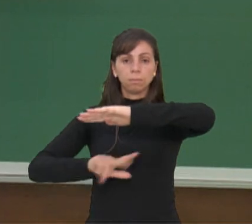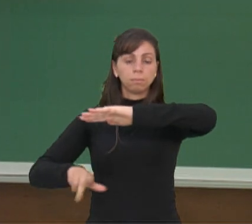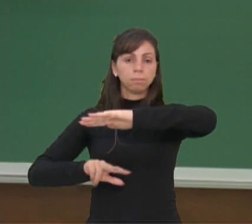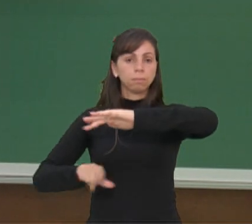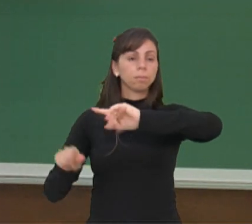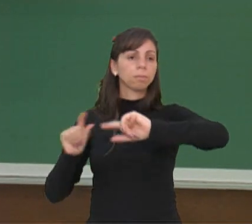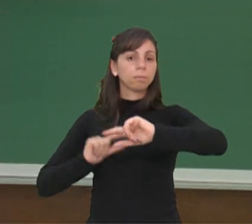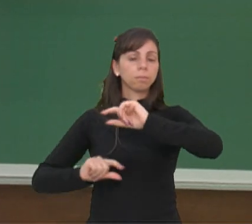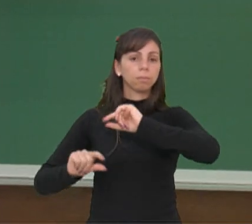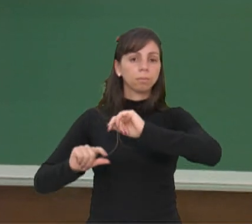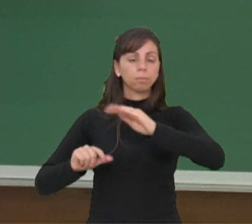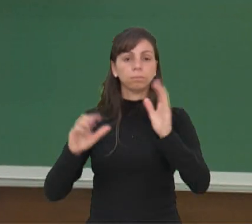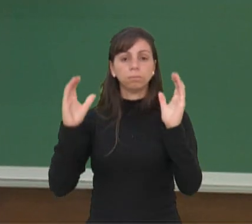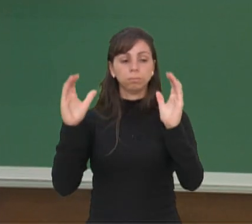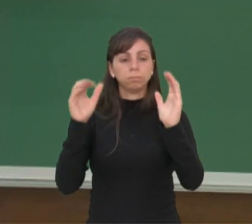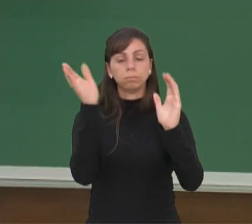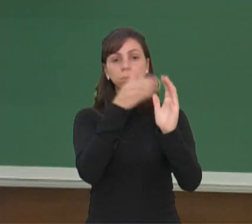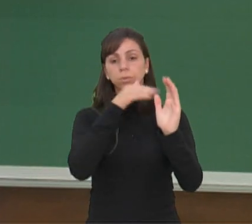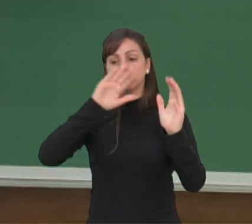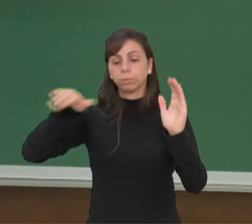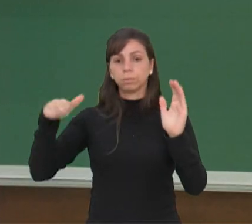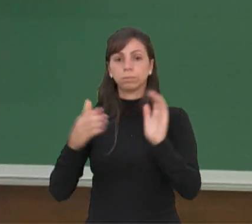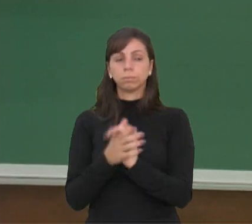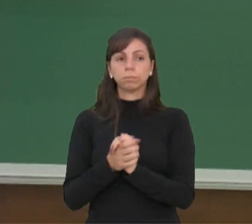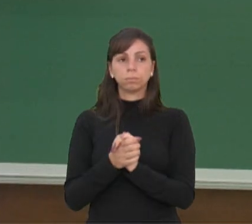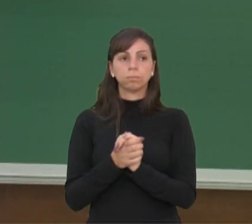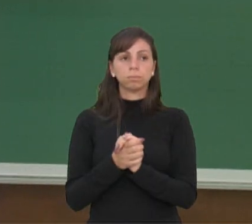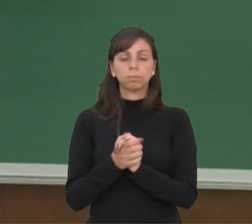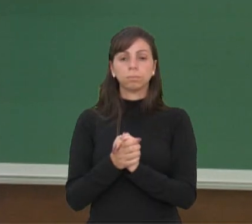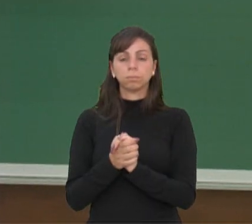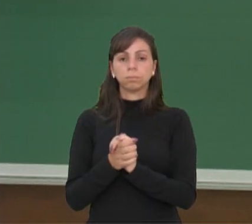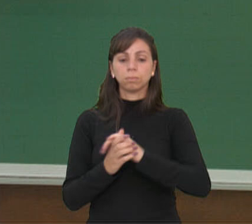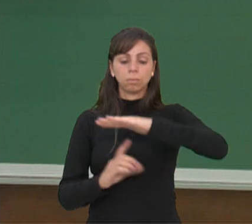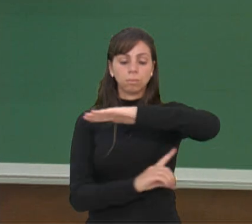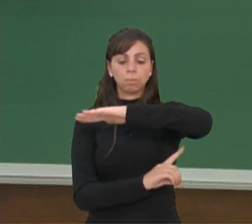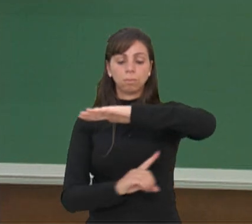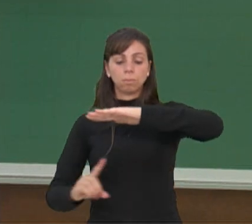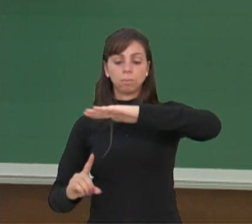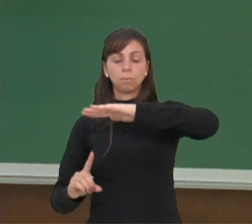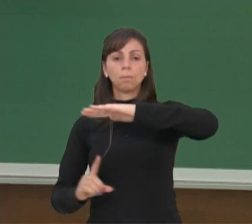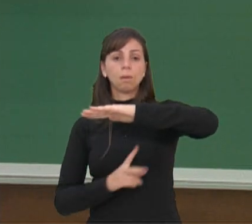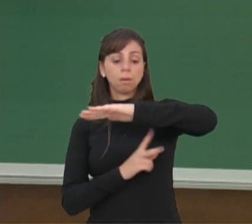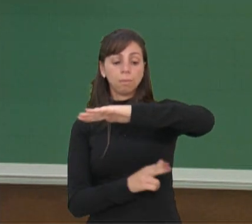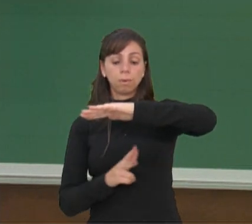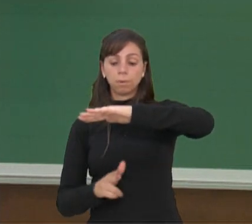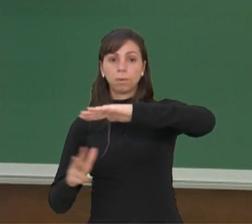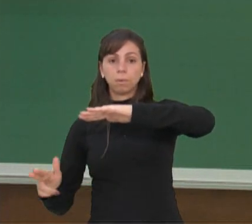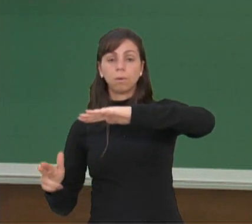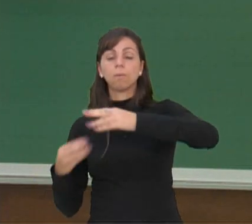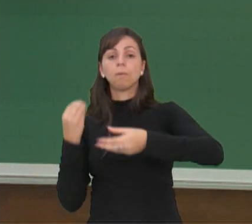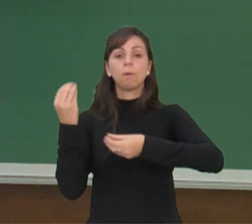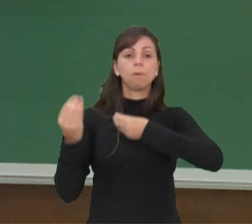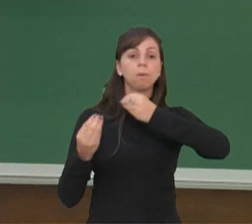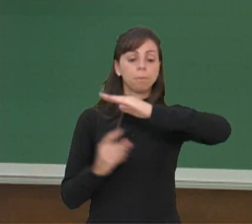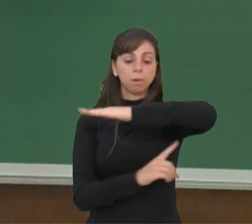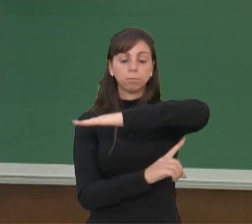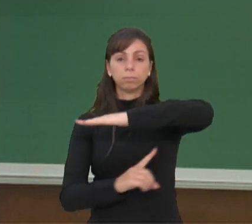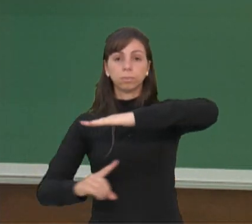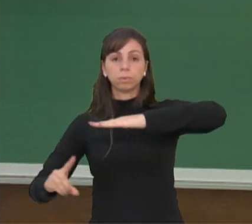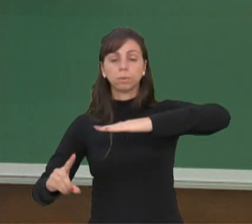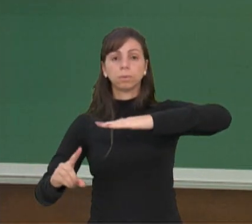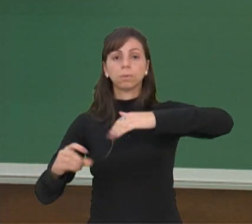sem eliminar os parênteses e sem igualar os denominadores. Como é que eu igualo os denominadores? Tira